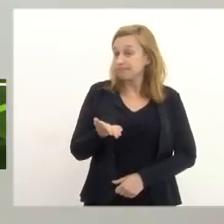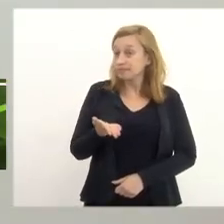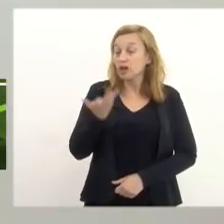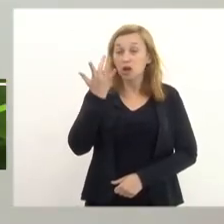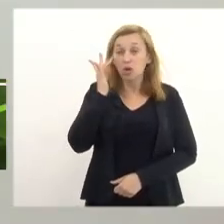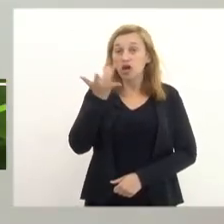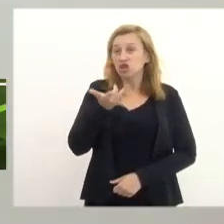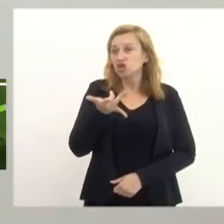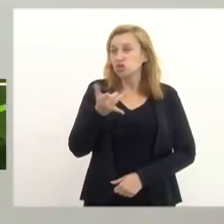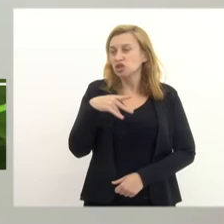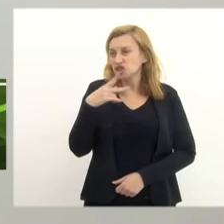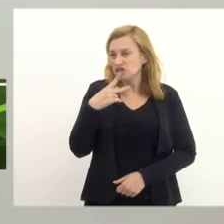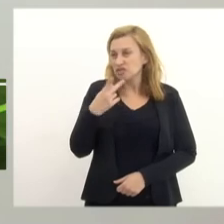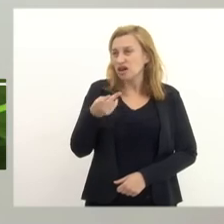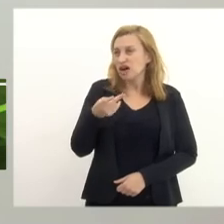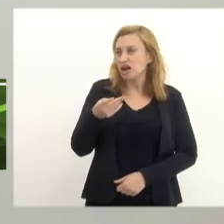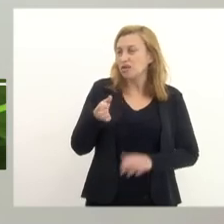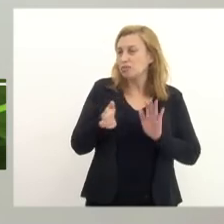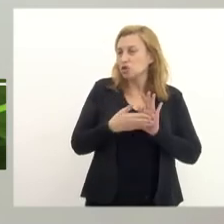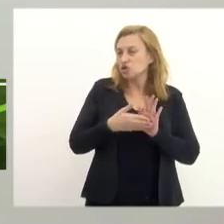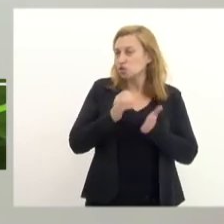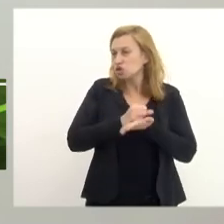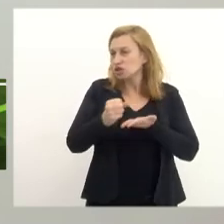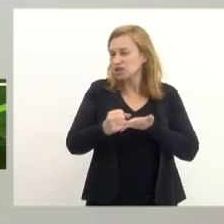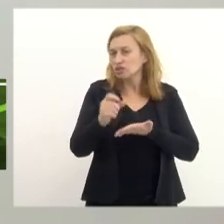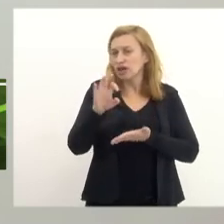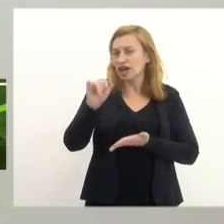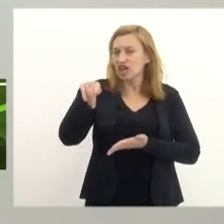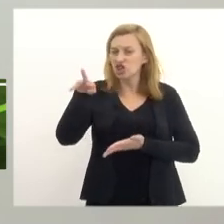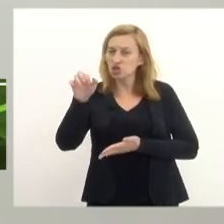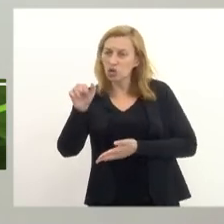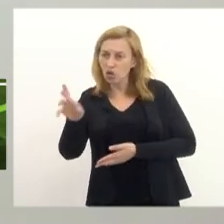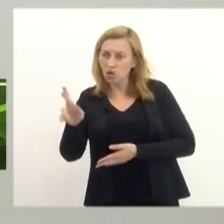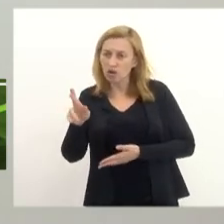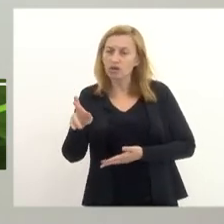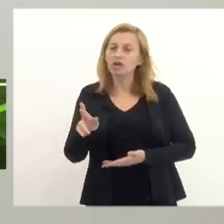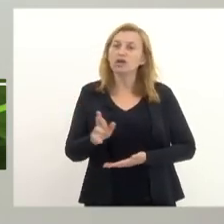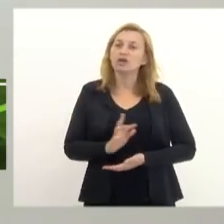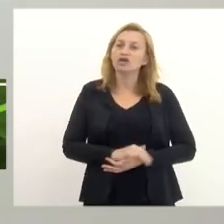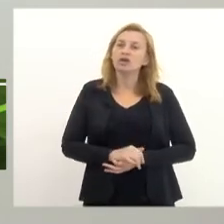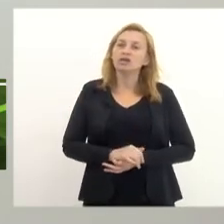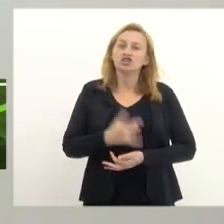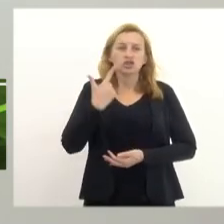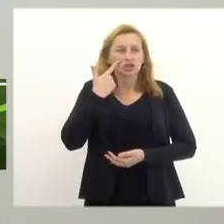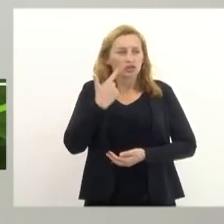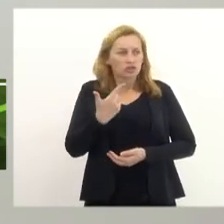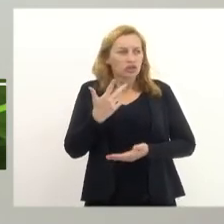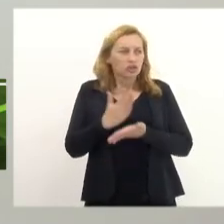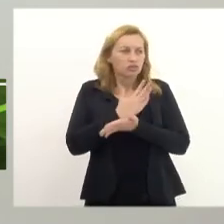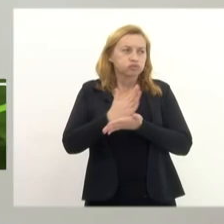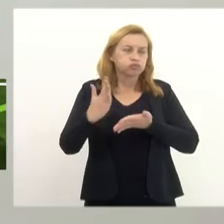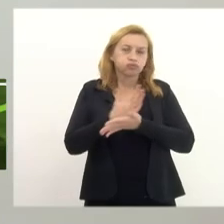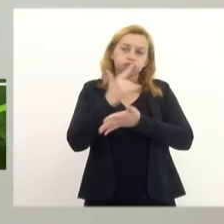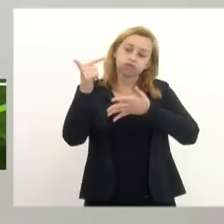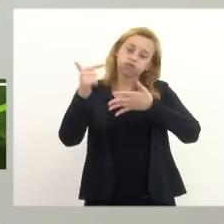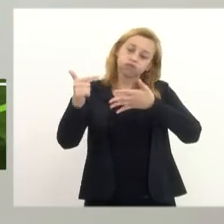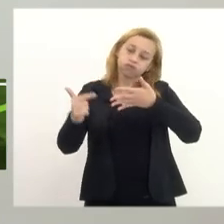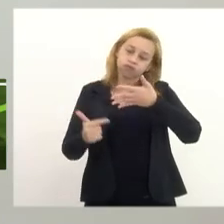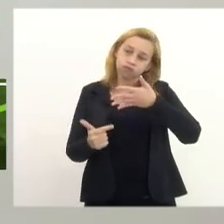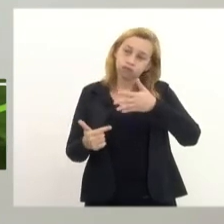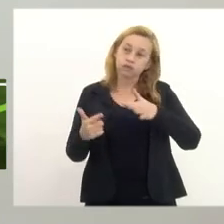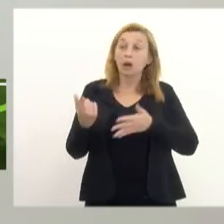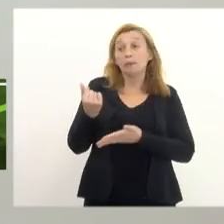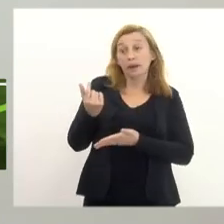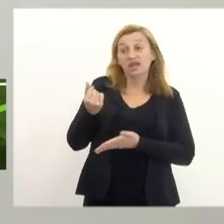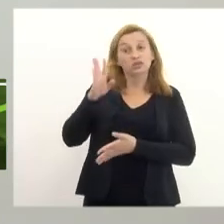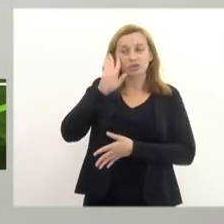que quando a gente faz um processo de contratação na Equinor, gente olha alguns aspectos, né? E